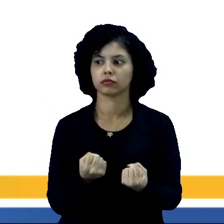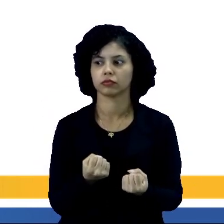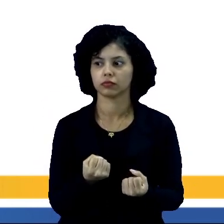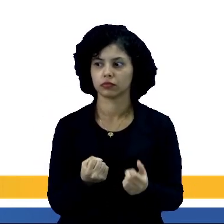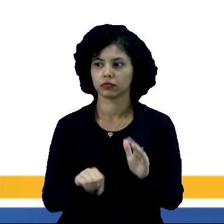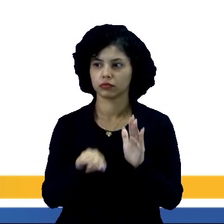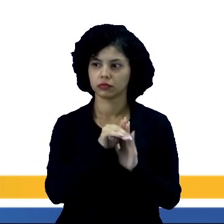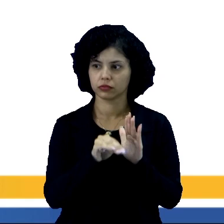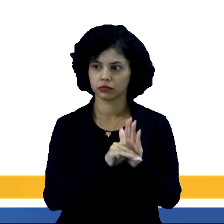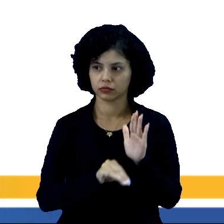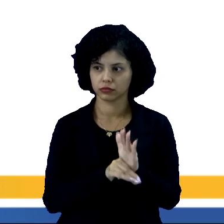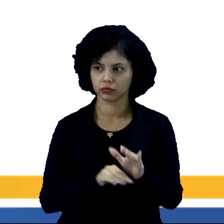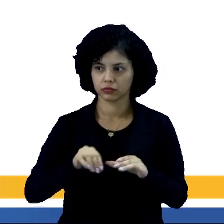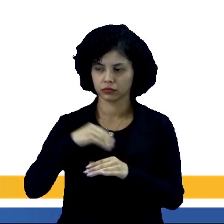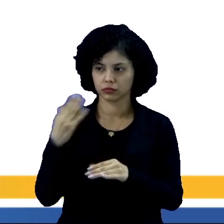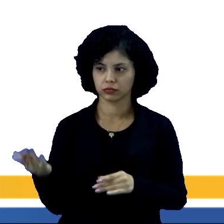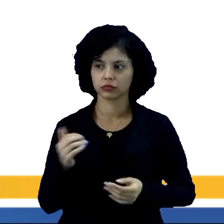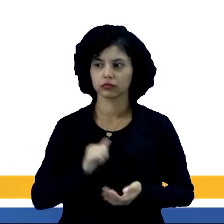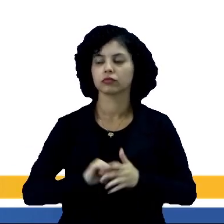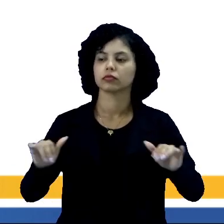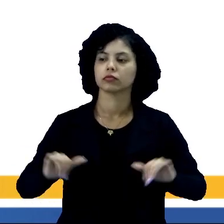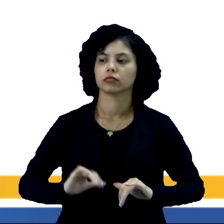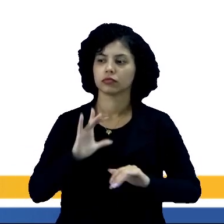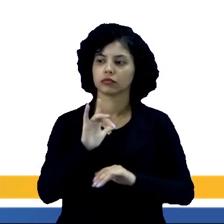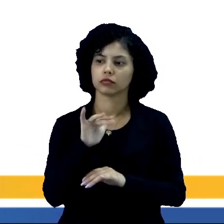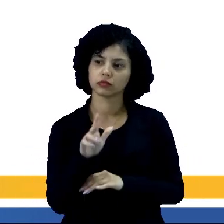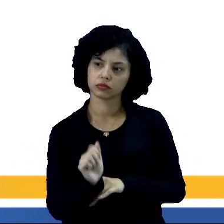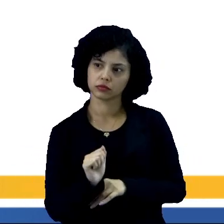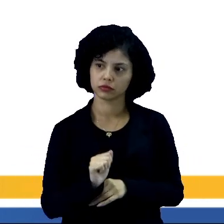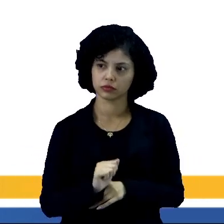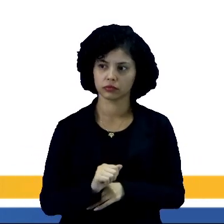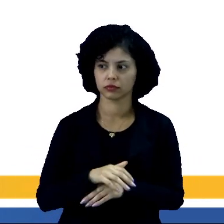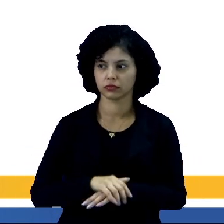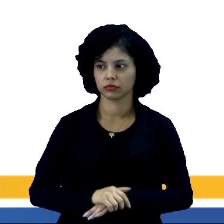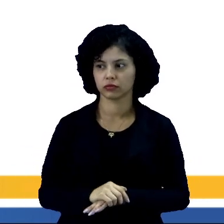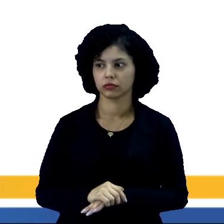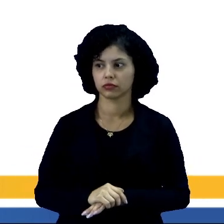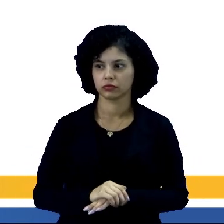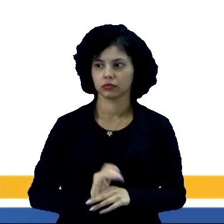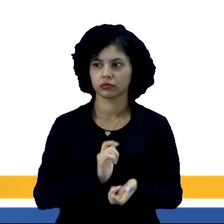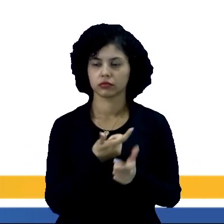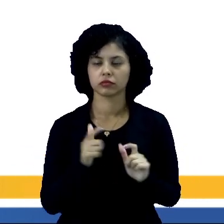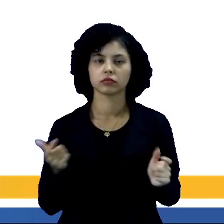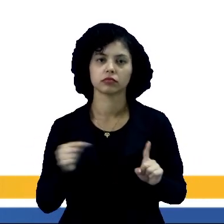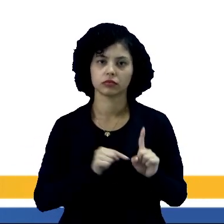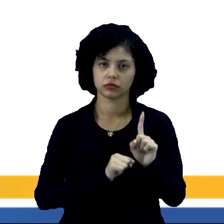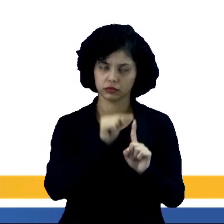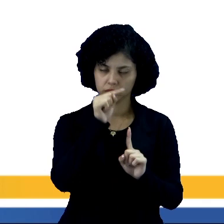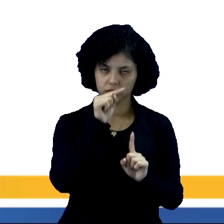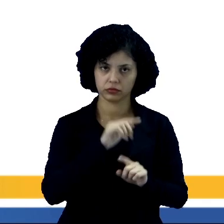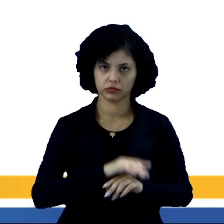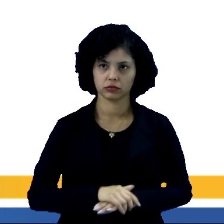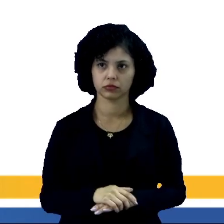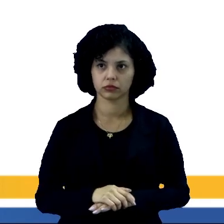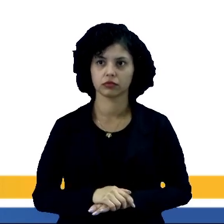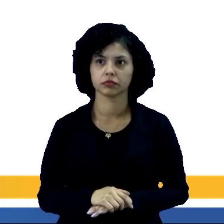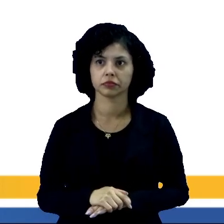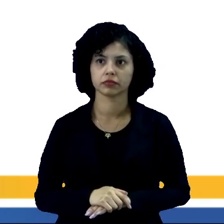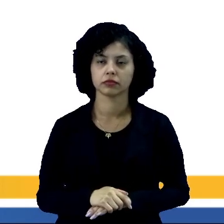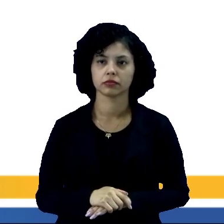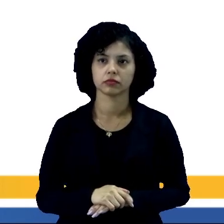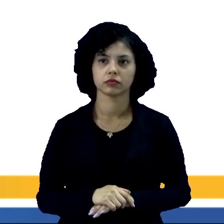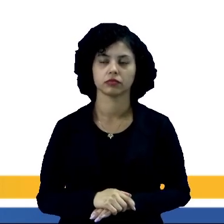conseguir suportar o peso das camadas mais externas, que são essas camadas de fora, e vai sofrer um colapso. Esse